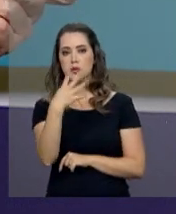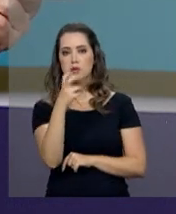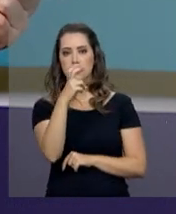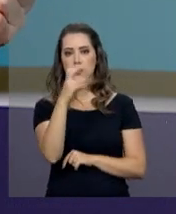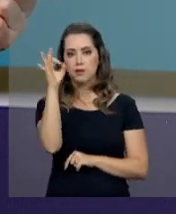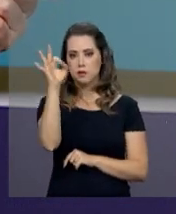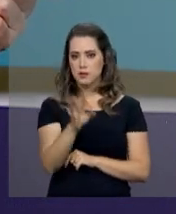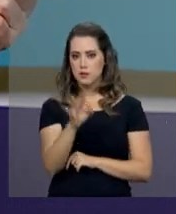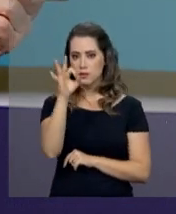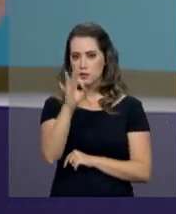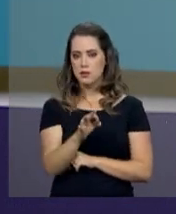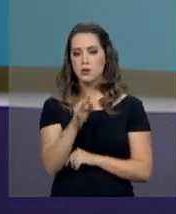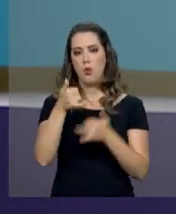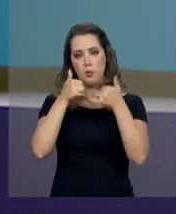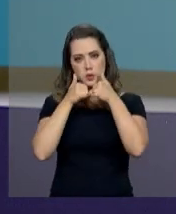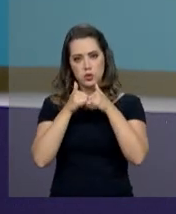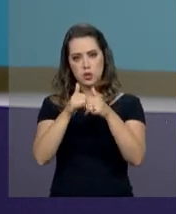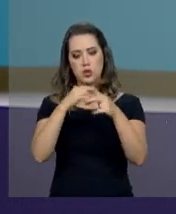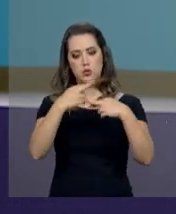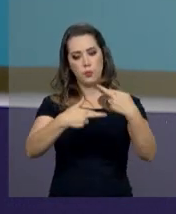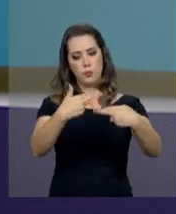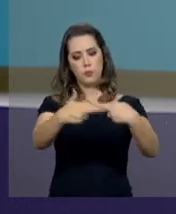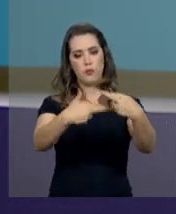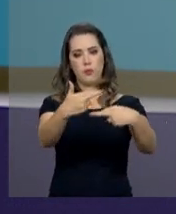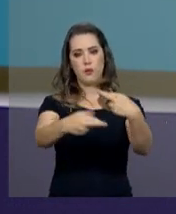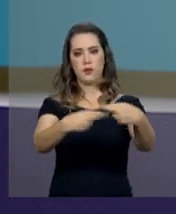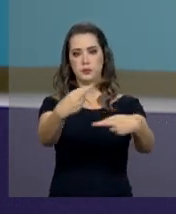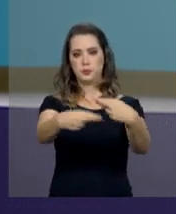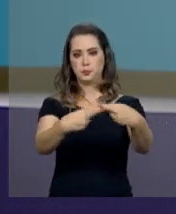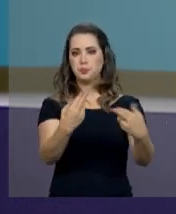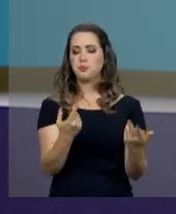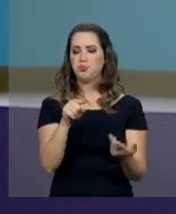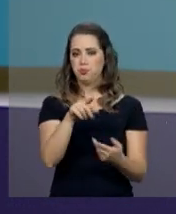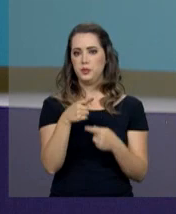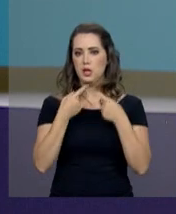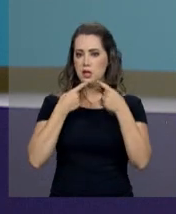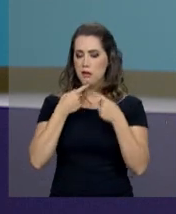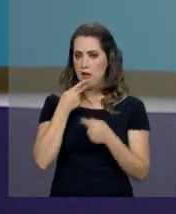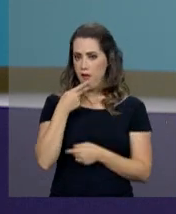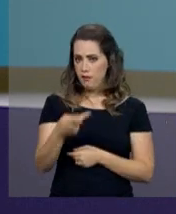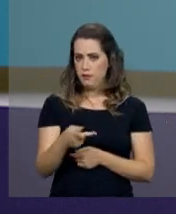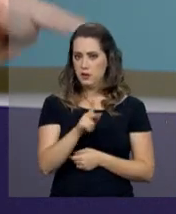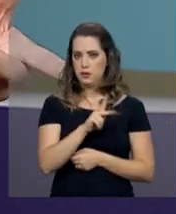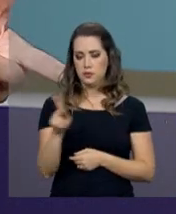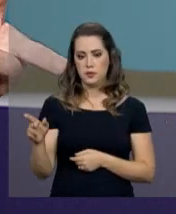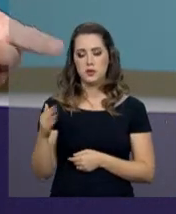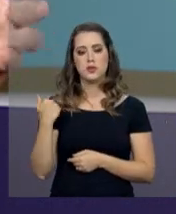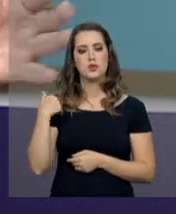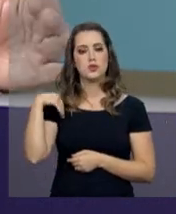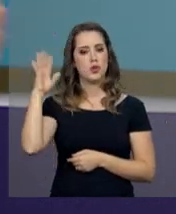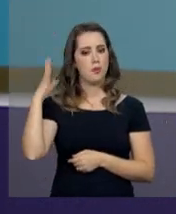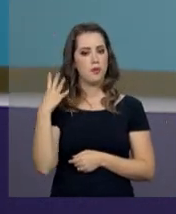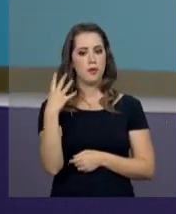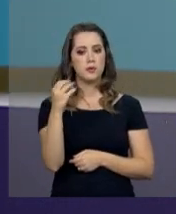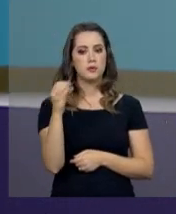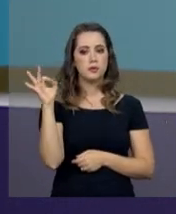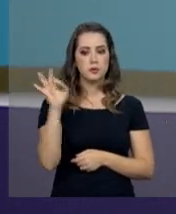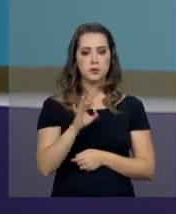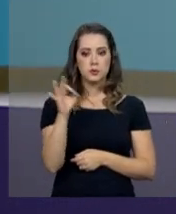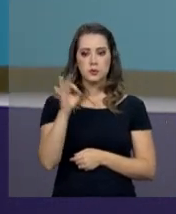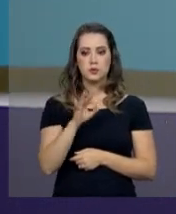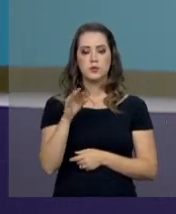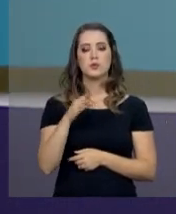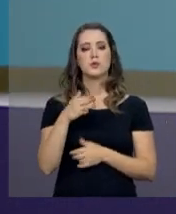na matriz energética no discurso o presidente michel temer fala que o brasil já superou 40 por cento então está próximo